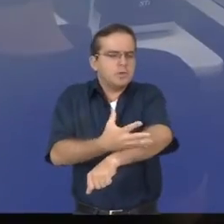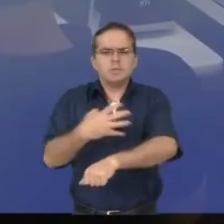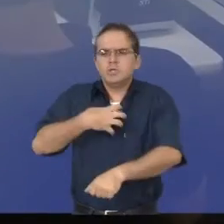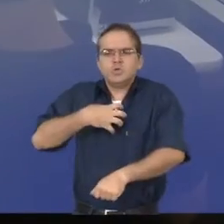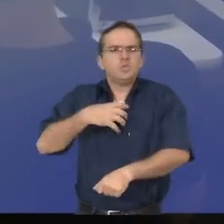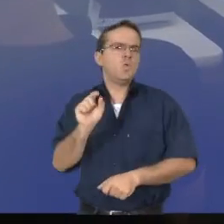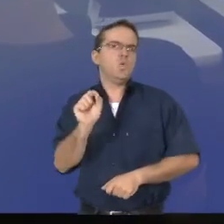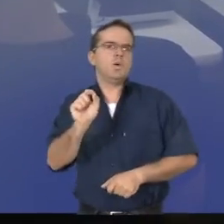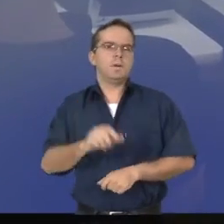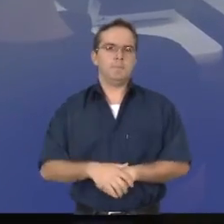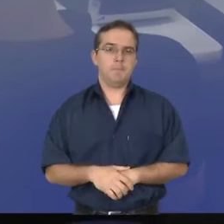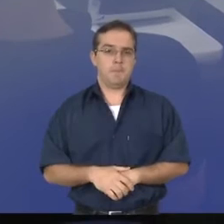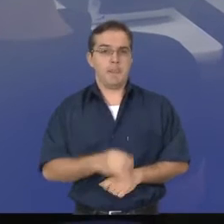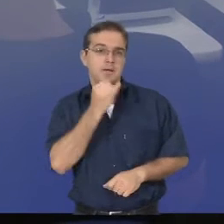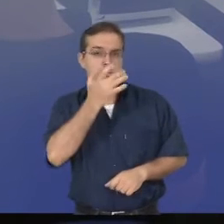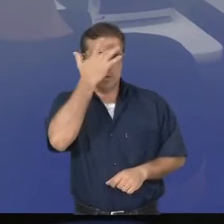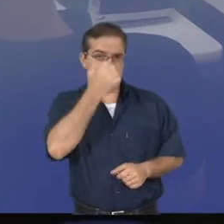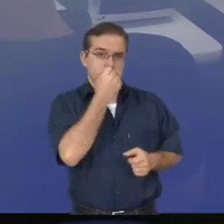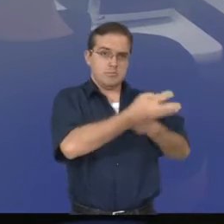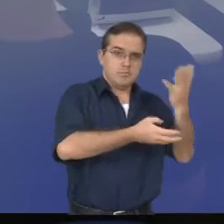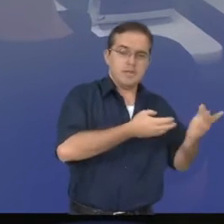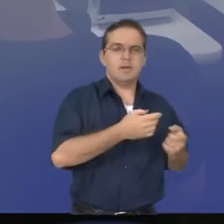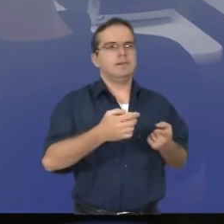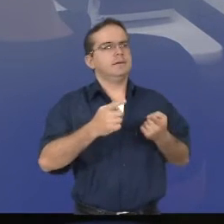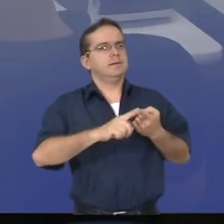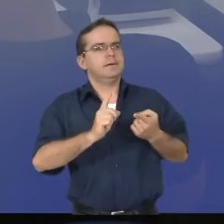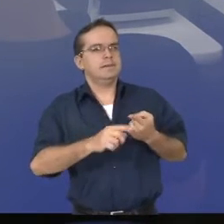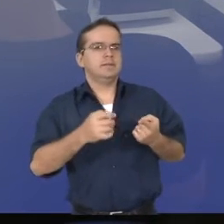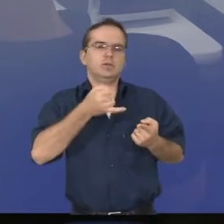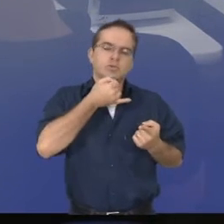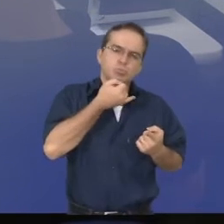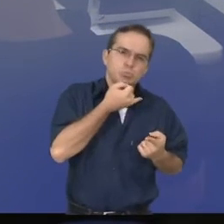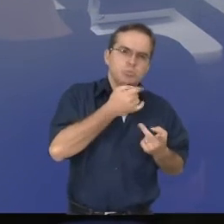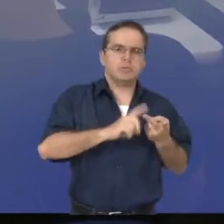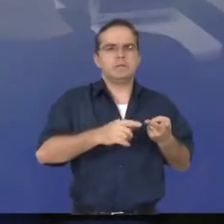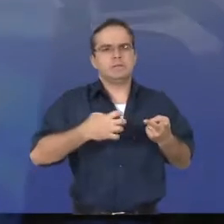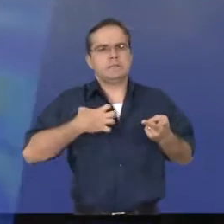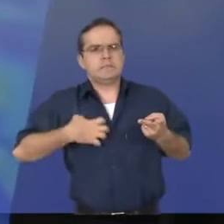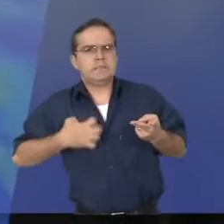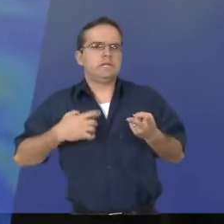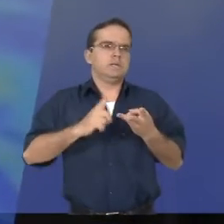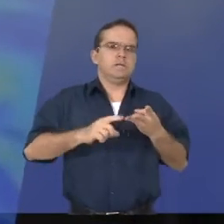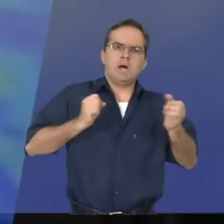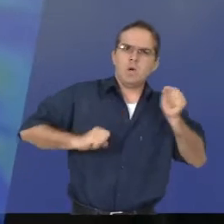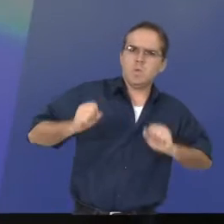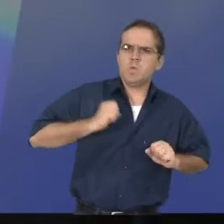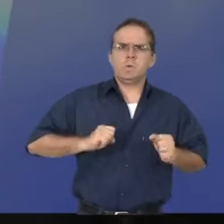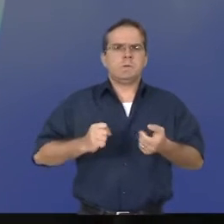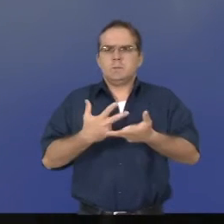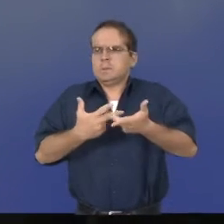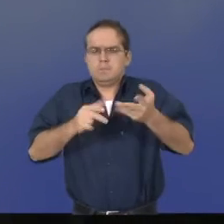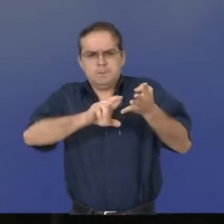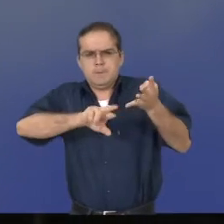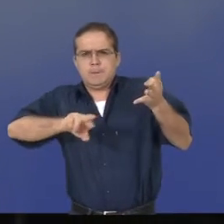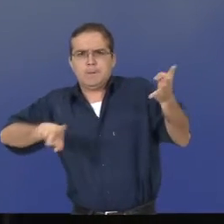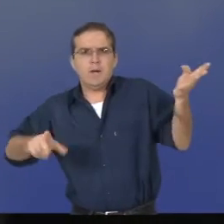pessoas relatavam sentir tristeza, raiva, angústia, injustiça e num nível de intensidade que não